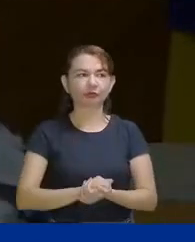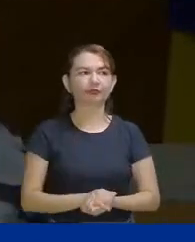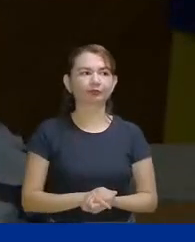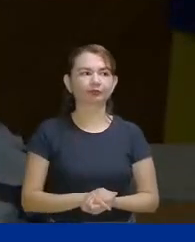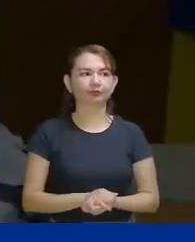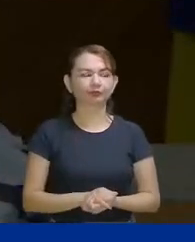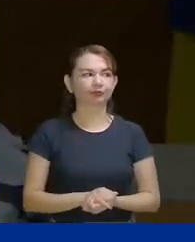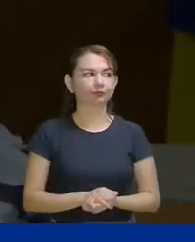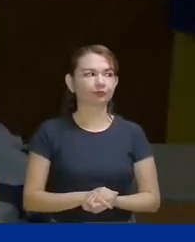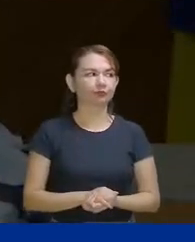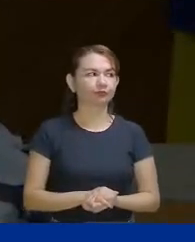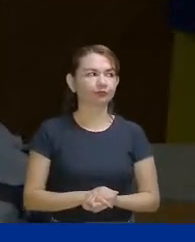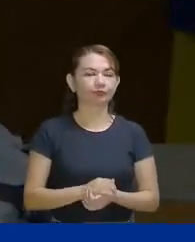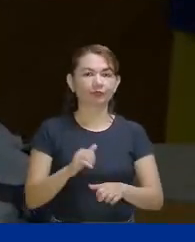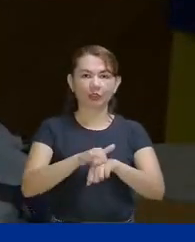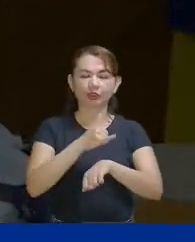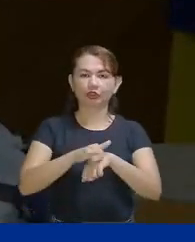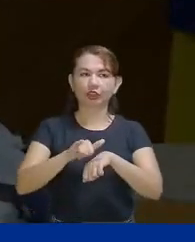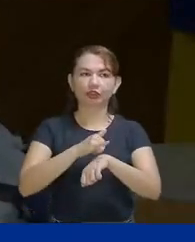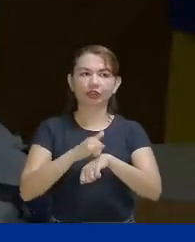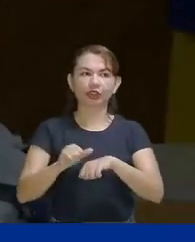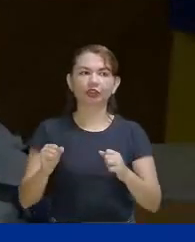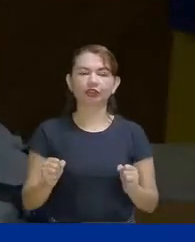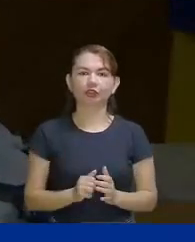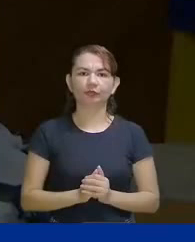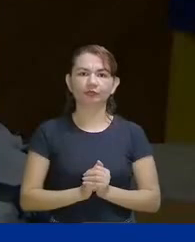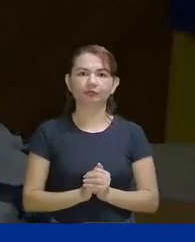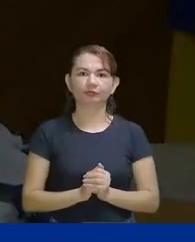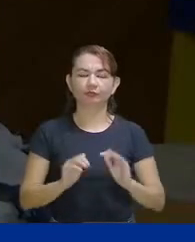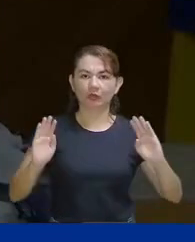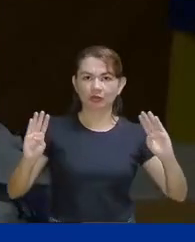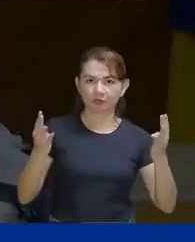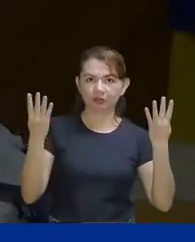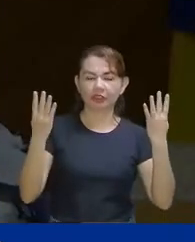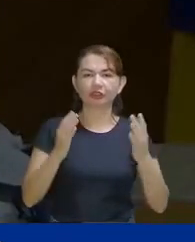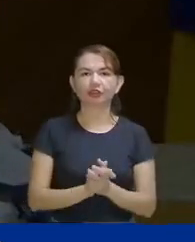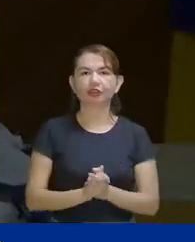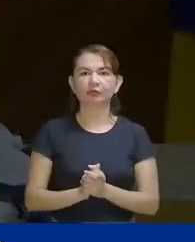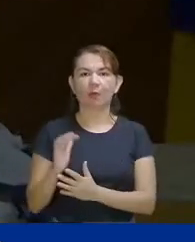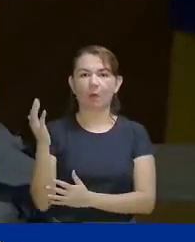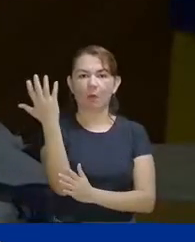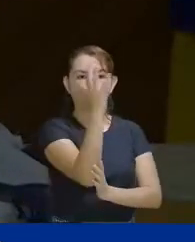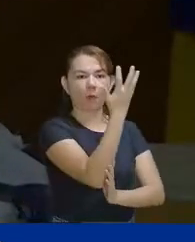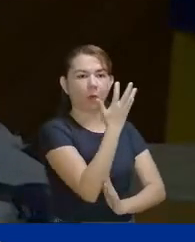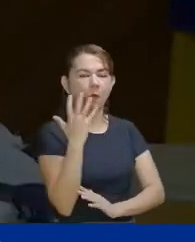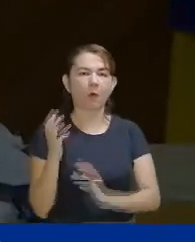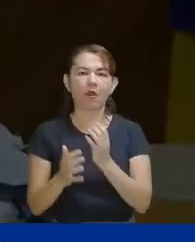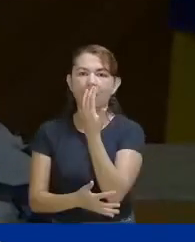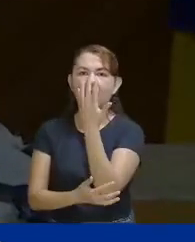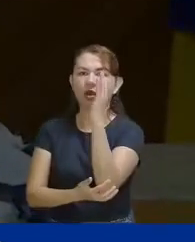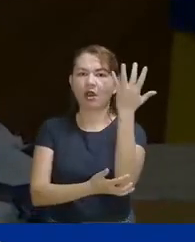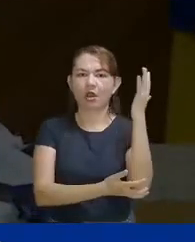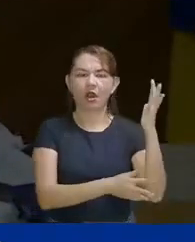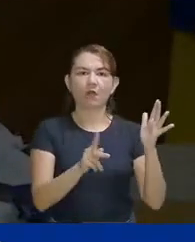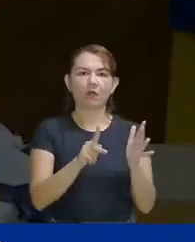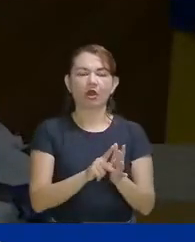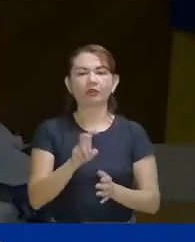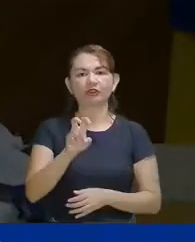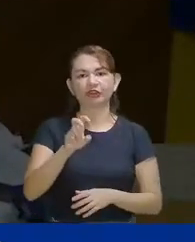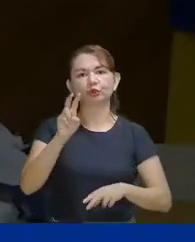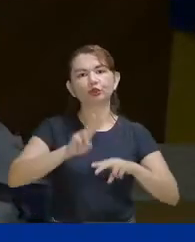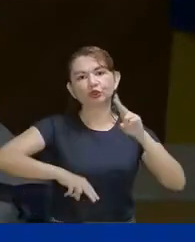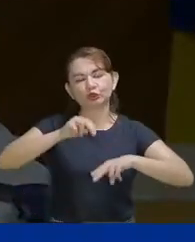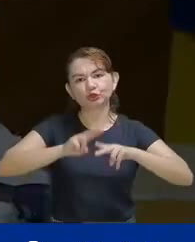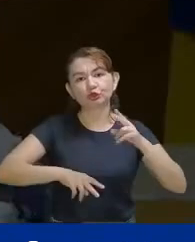trata de ações estratégicas em comemoração ao Dia do Meio Ambiente, 5 de junho,